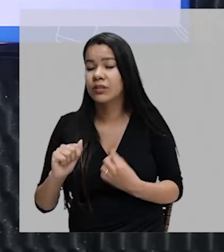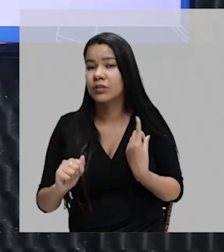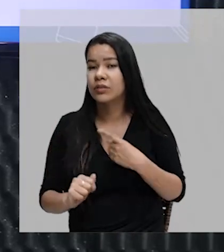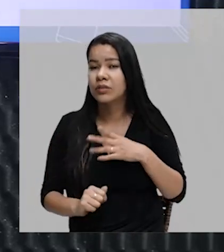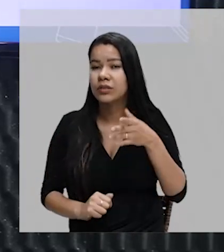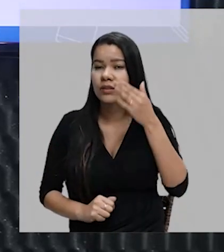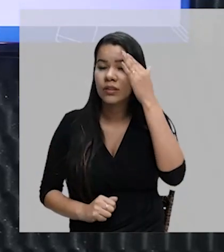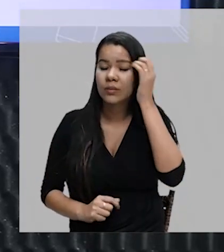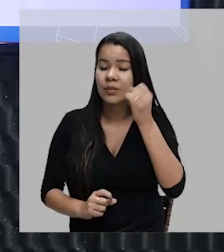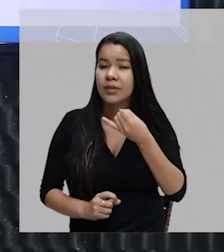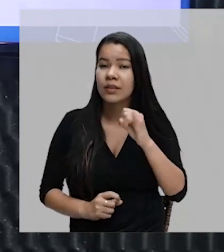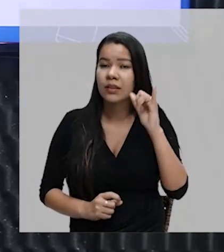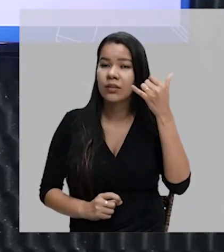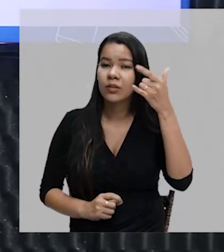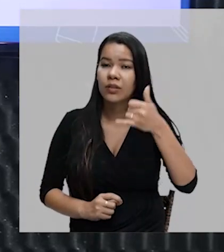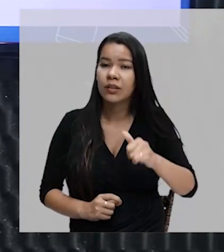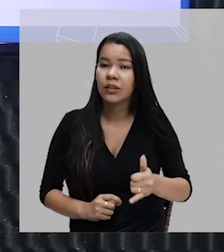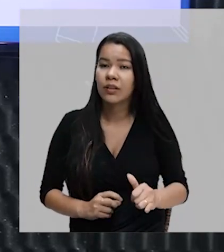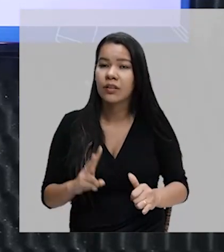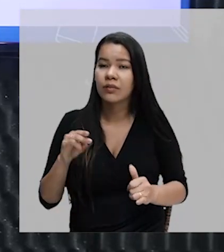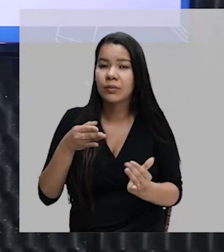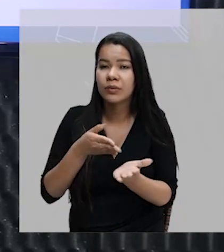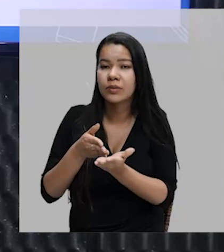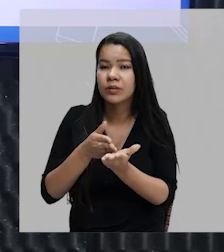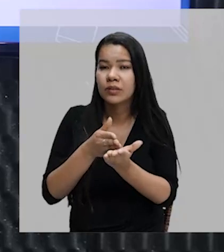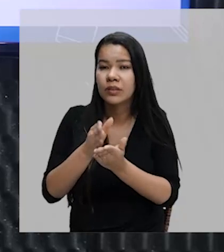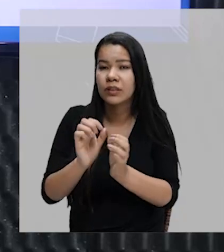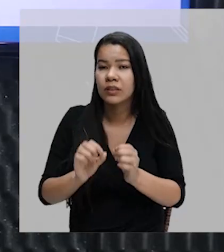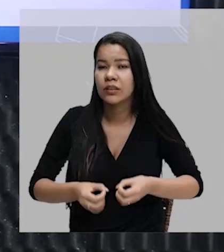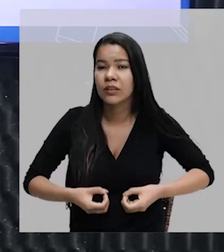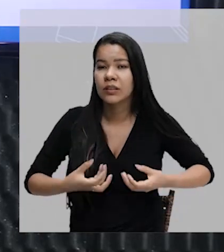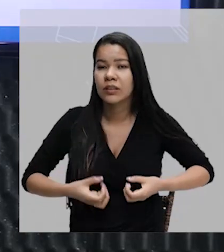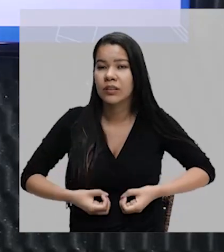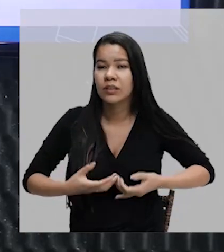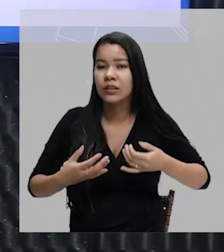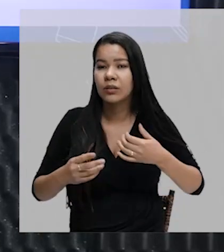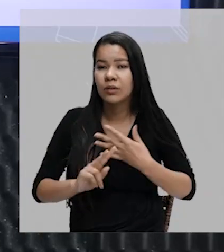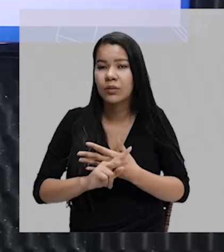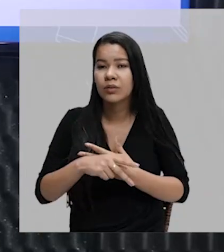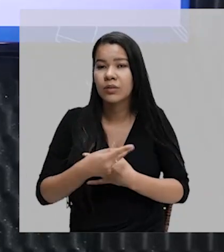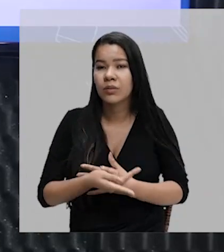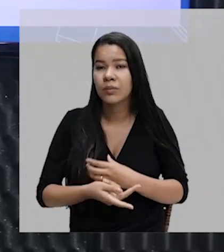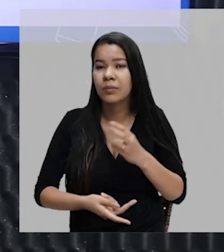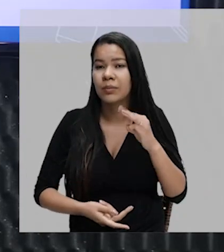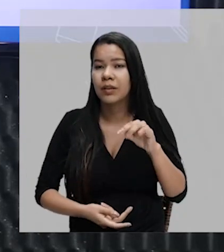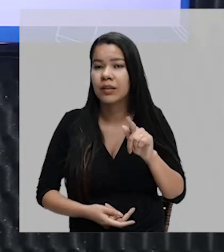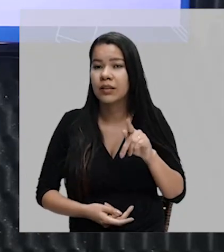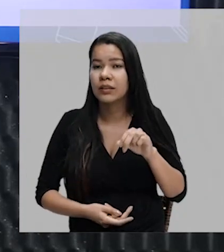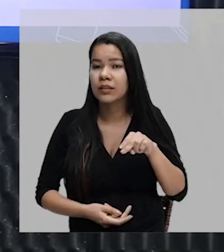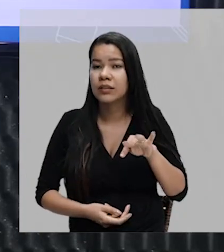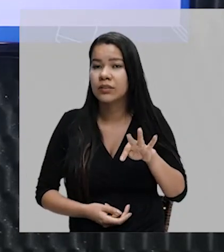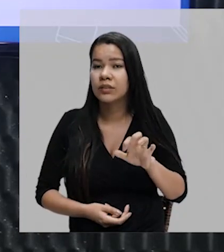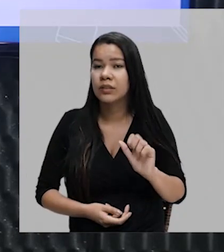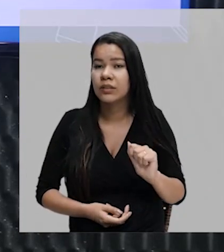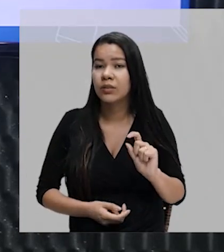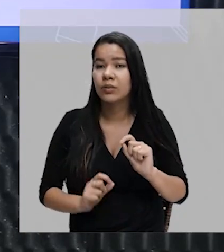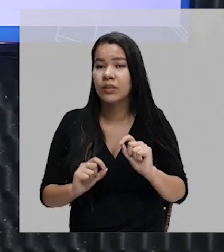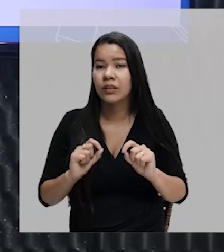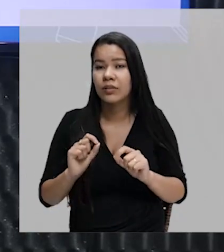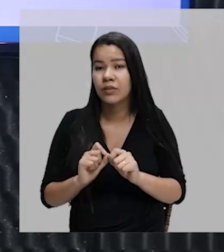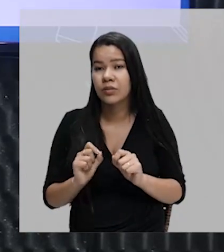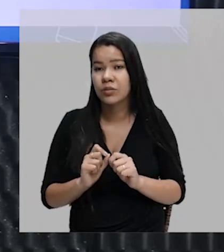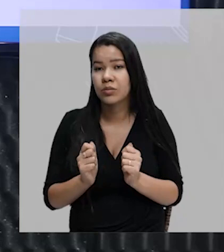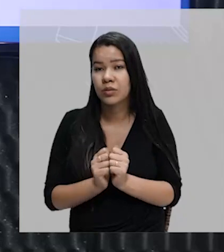quando atravessa o condutor, ele gera ali um efeito magnético. E esse efeito magnético, ele vai gerar ali